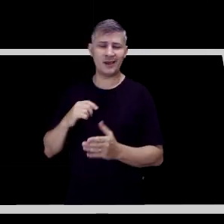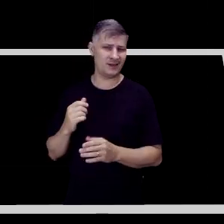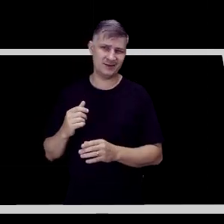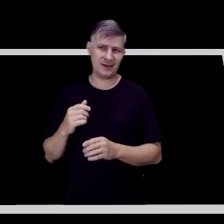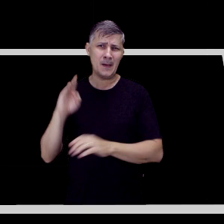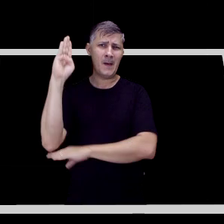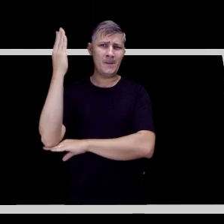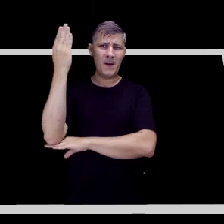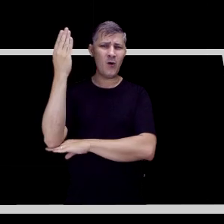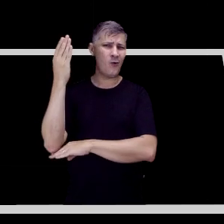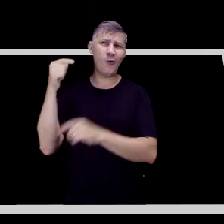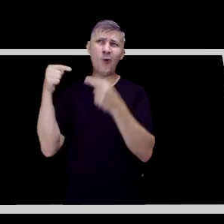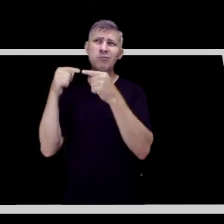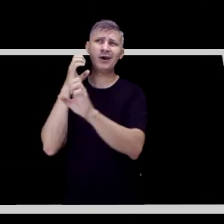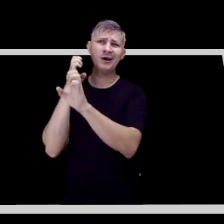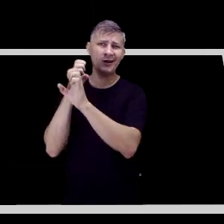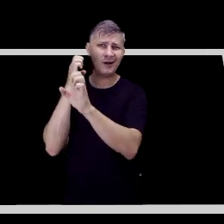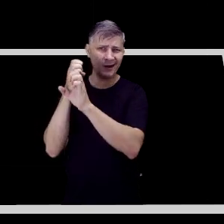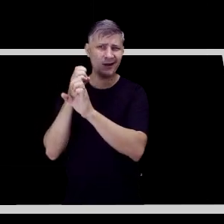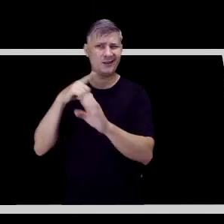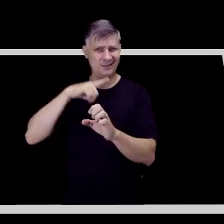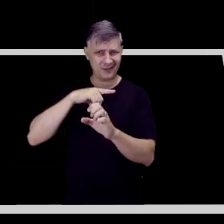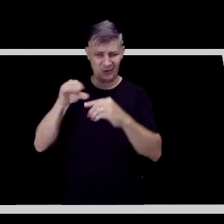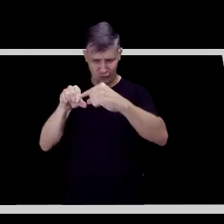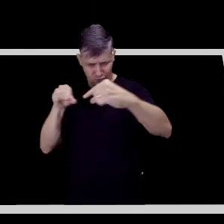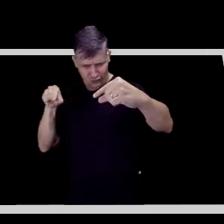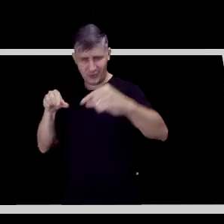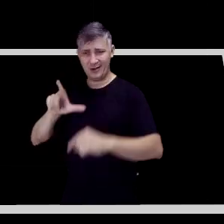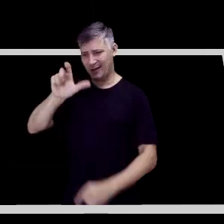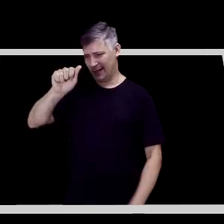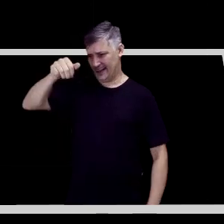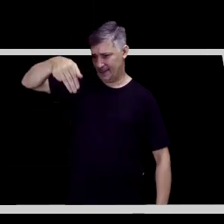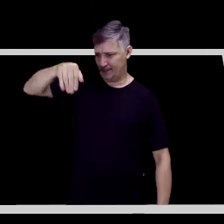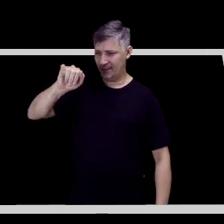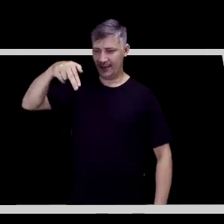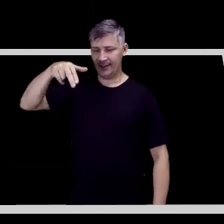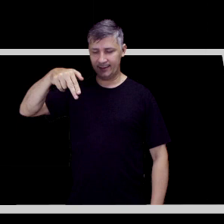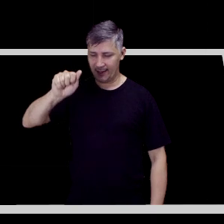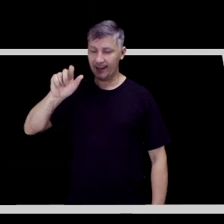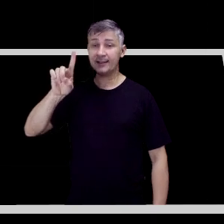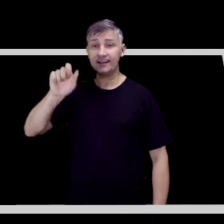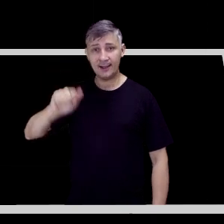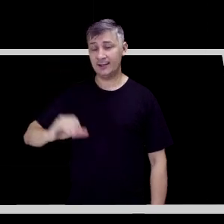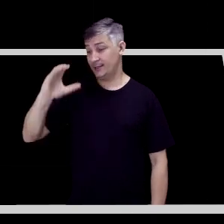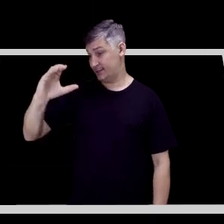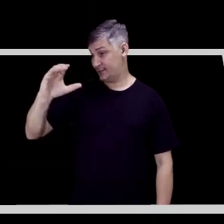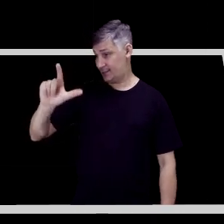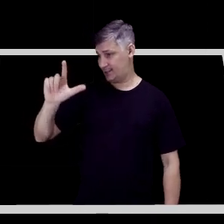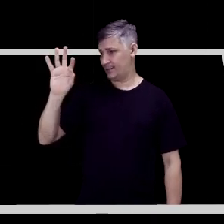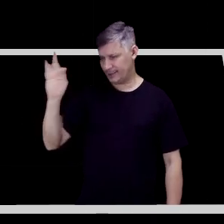madeira engenheirada, né? Tecnologias como madeira laminada colada, CLT, essas tecnologias